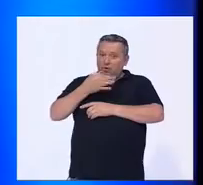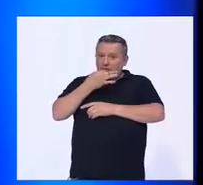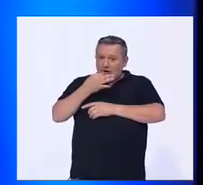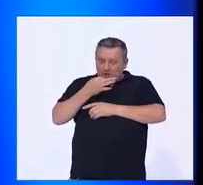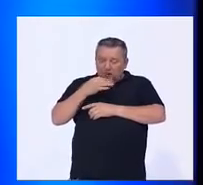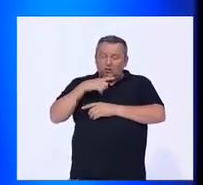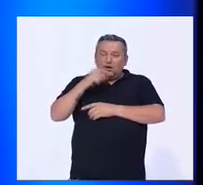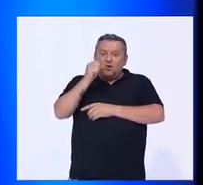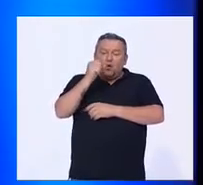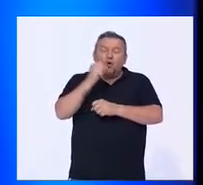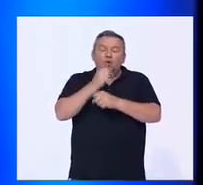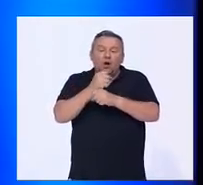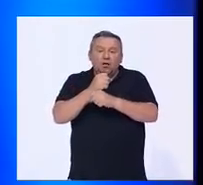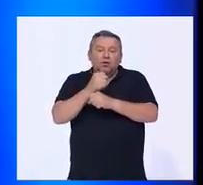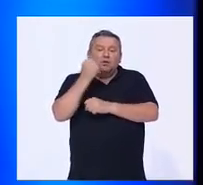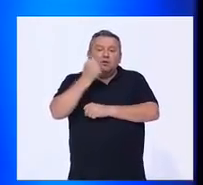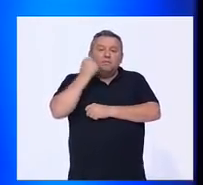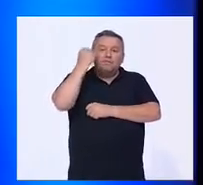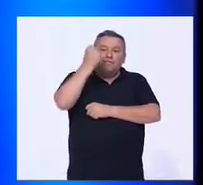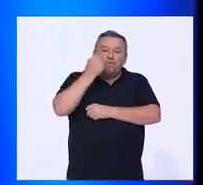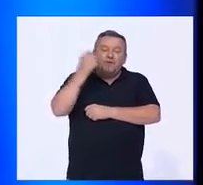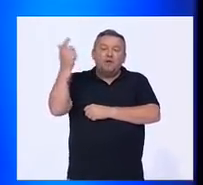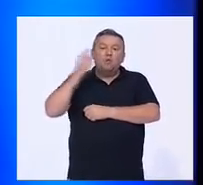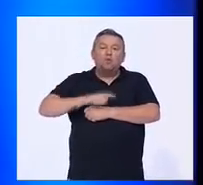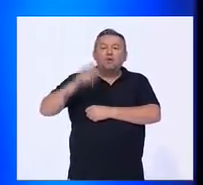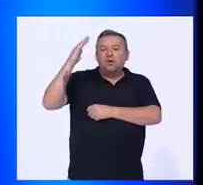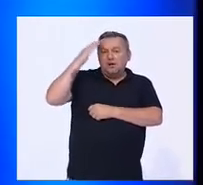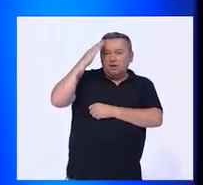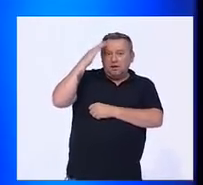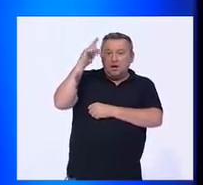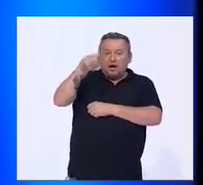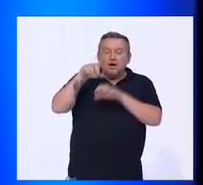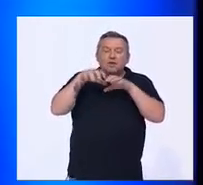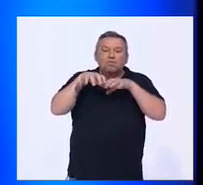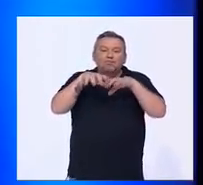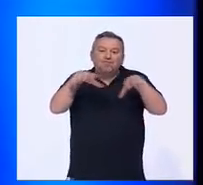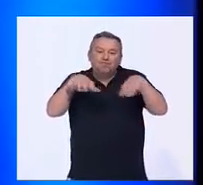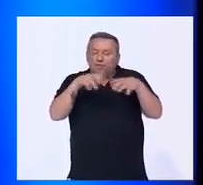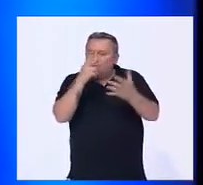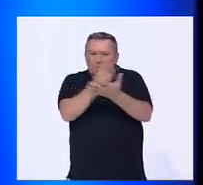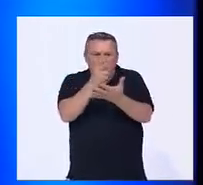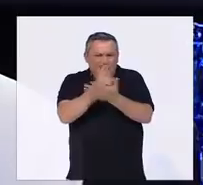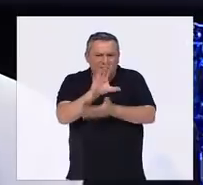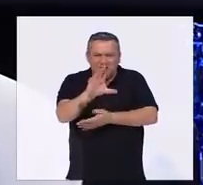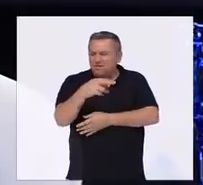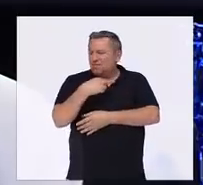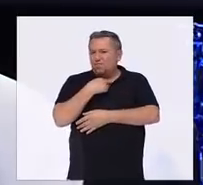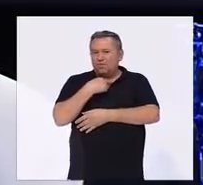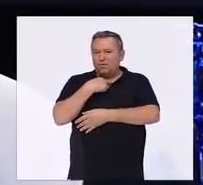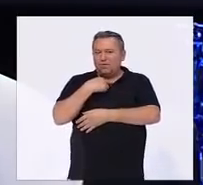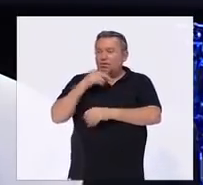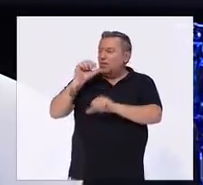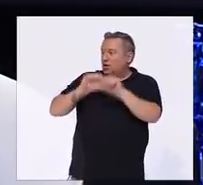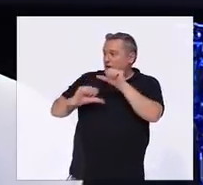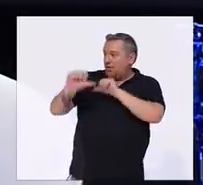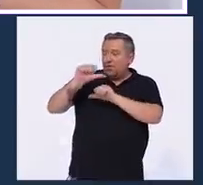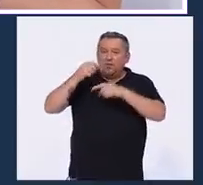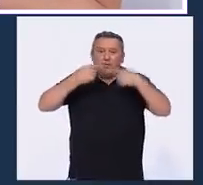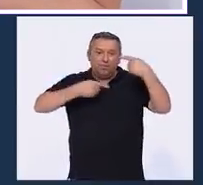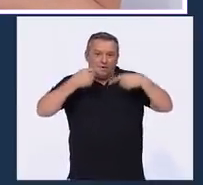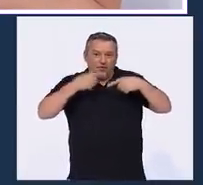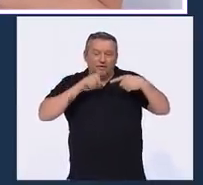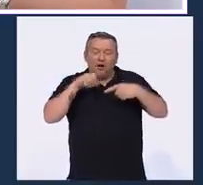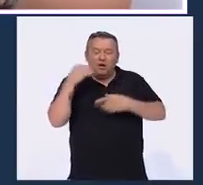de vivência no Senado Federal, eu entendi que esse sistema não pode prevalecer dessa forma. Uma reforma política, então, seria